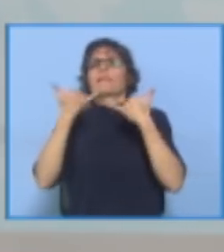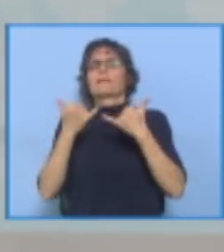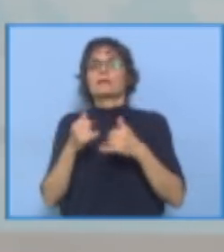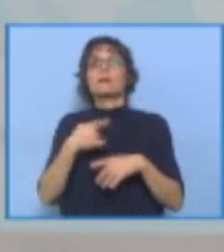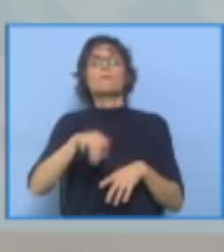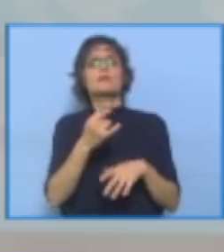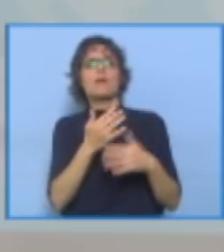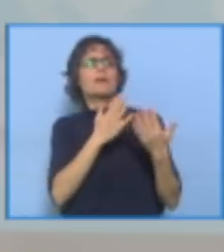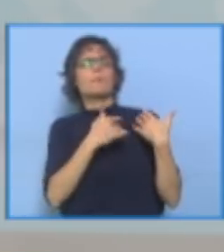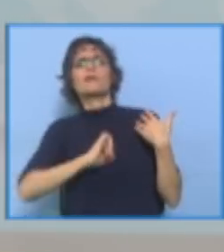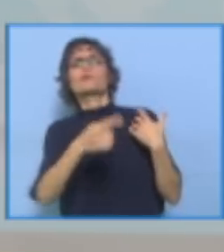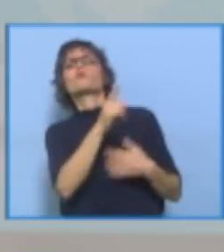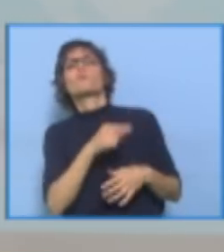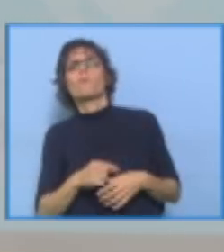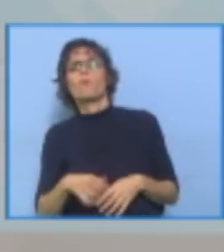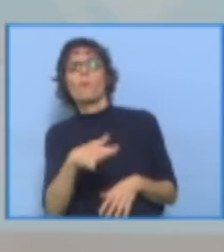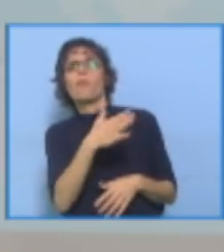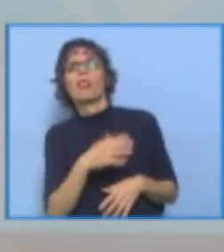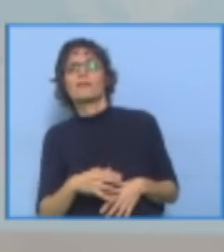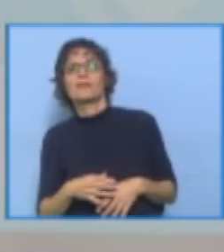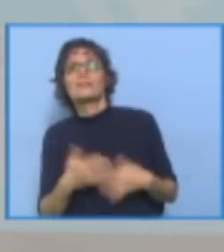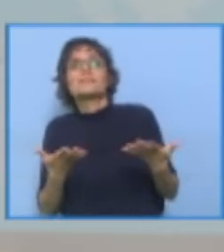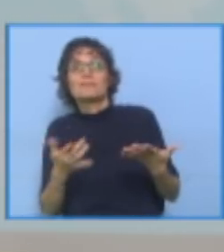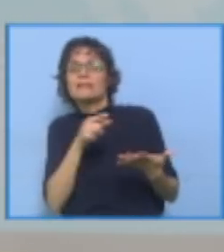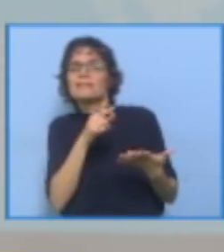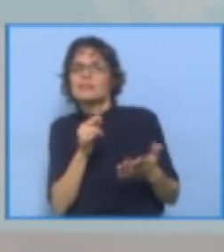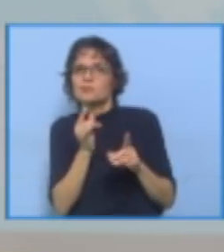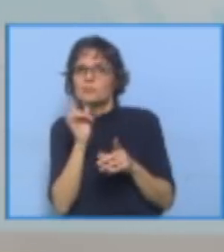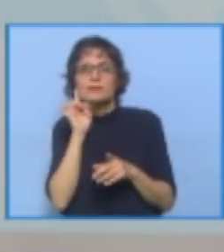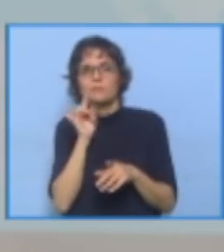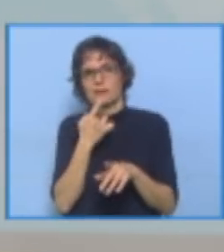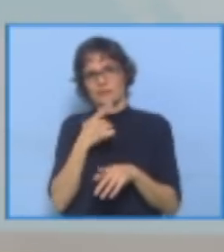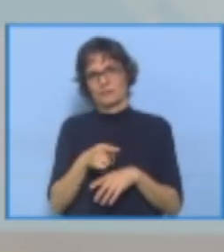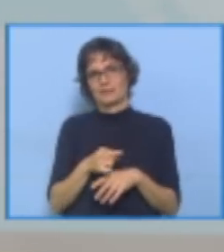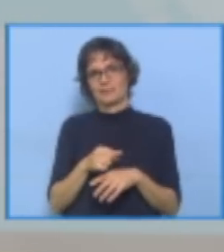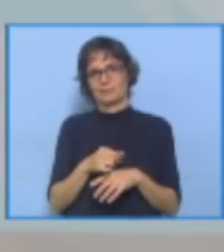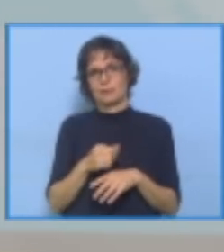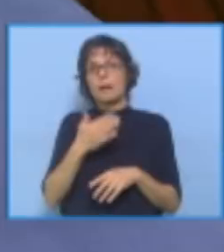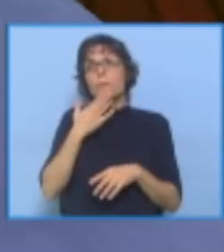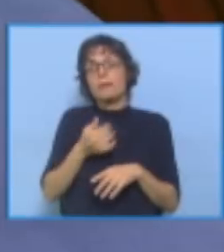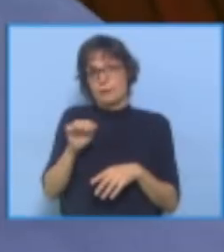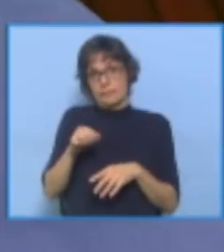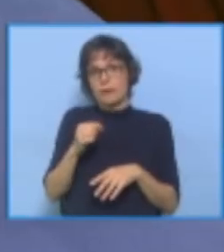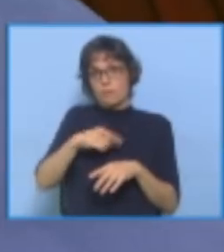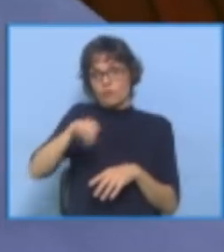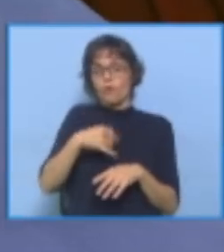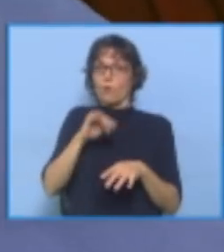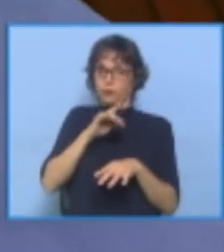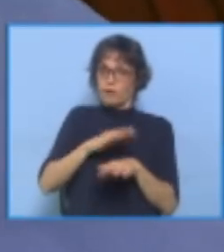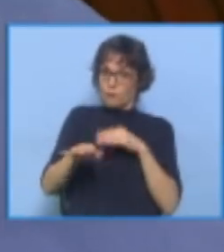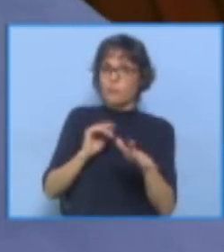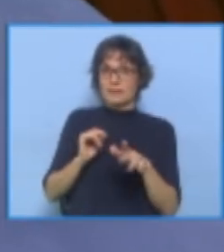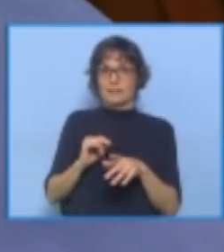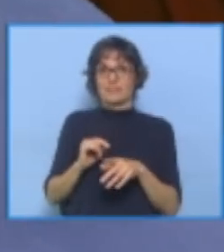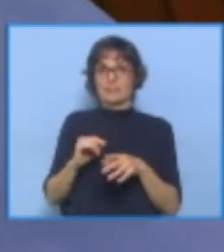responsabilizamos com a nossa própria felicidade, ou seja, com a nossa própria santidade, não é? Portanto, é também um homem que aposta muito na liberdade da pessoa